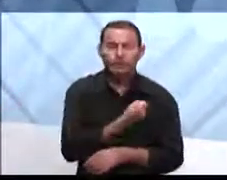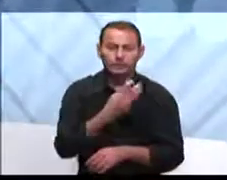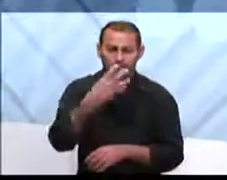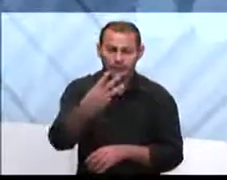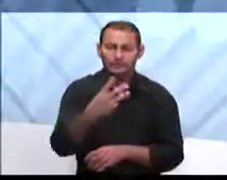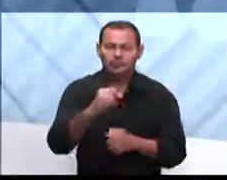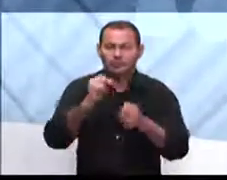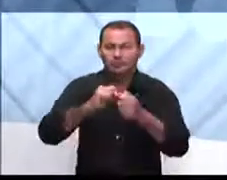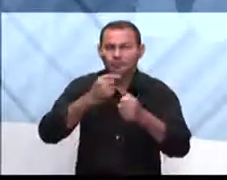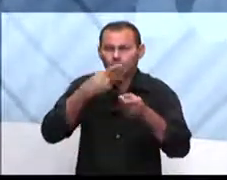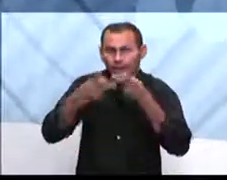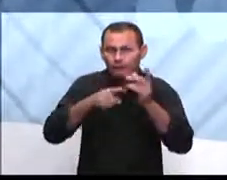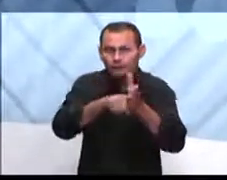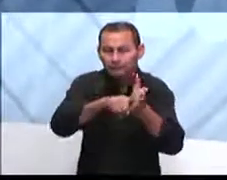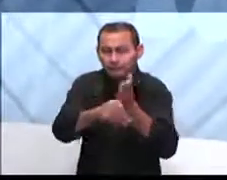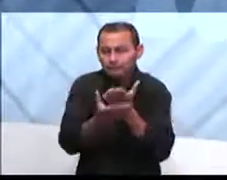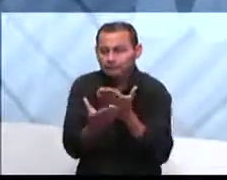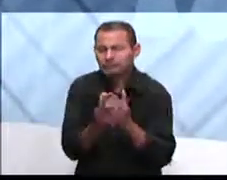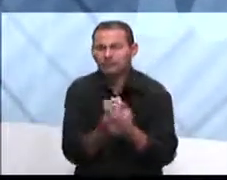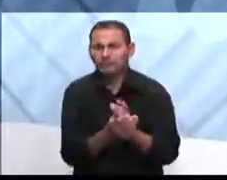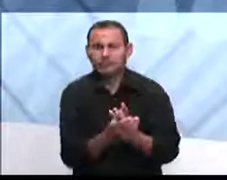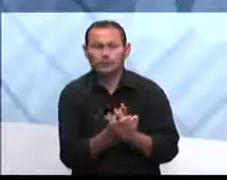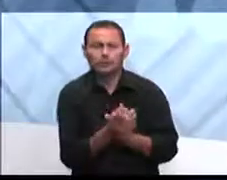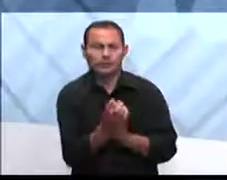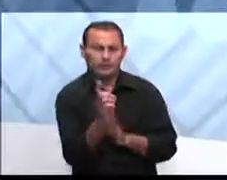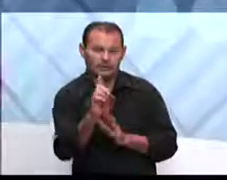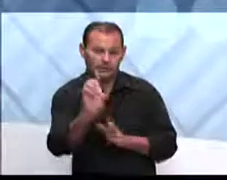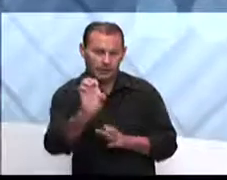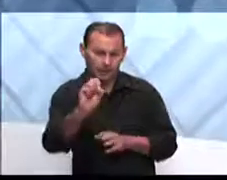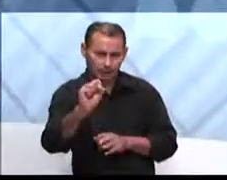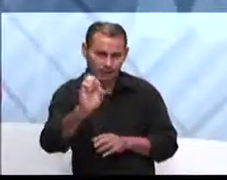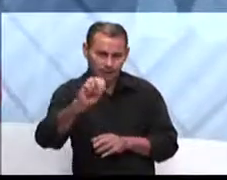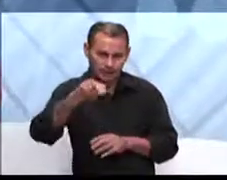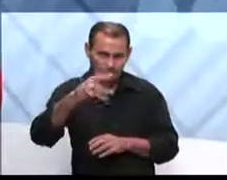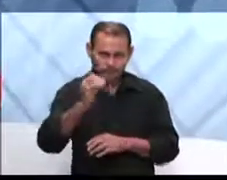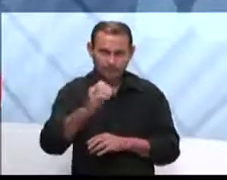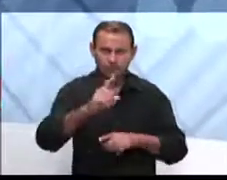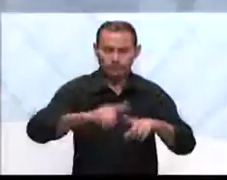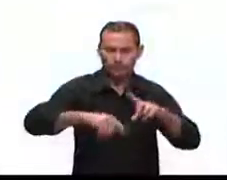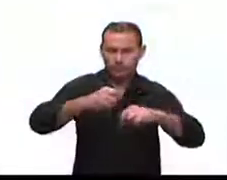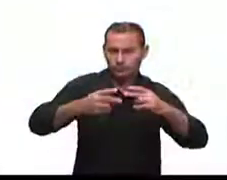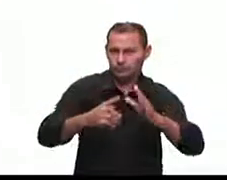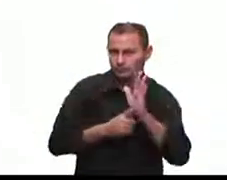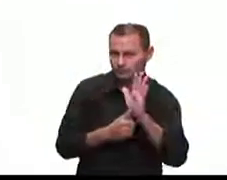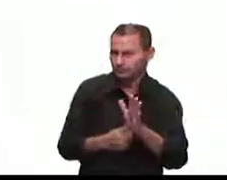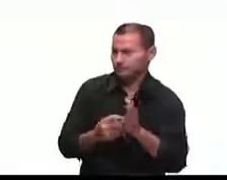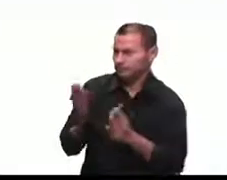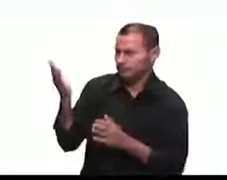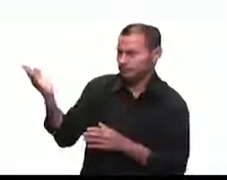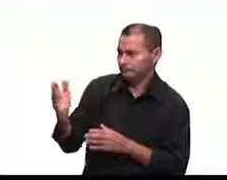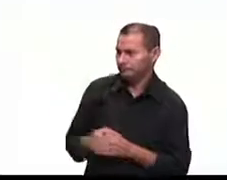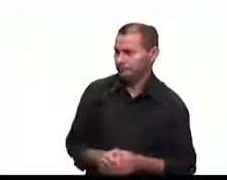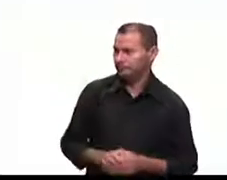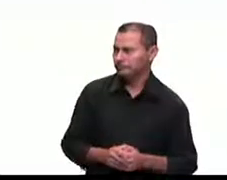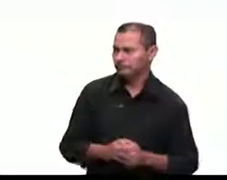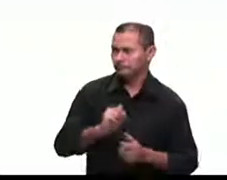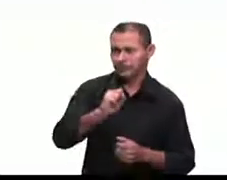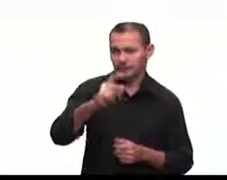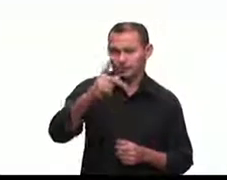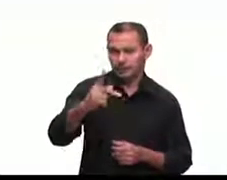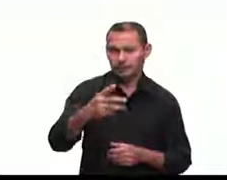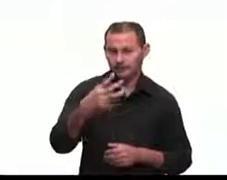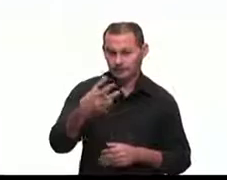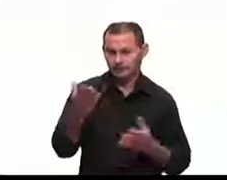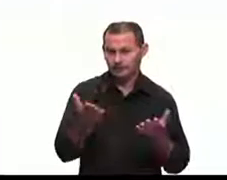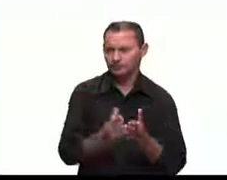sobre pesquisa de desenho do produto. E para isso, então, vamos ali para a nossa situação problema. E